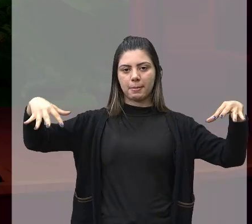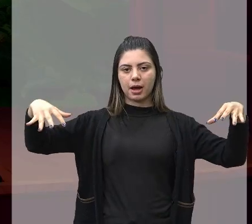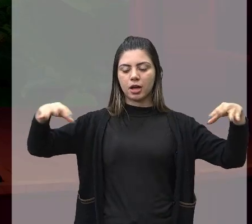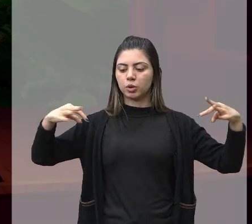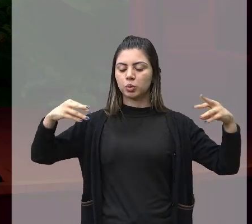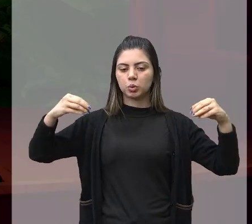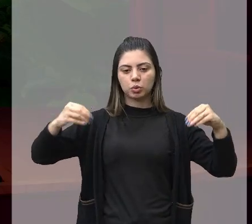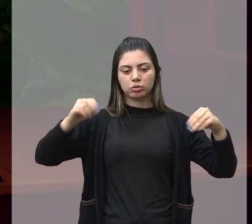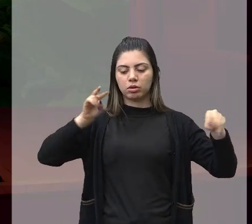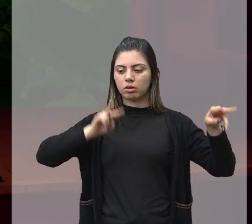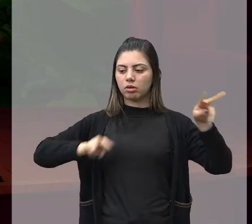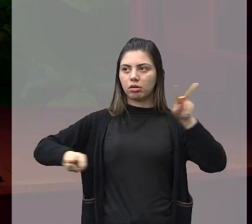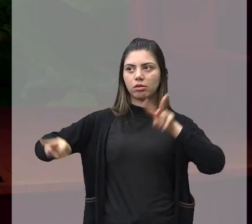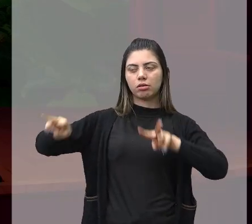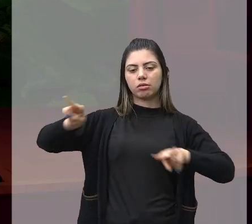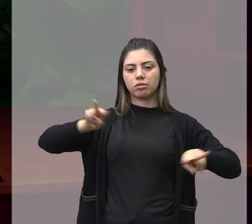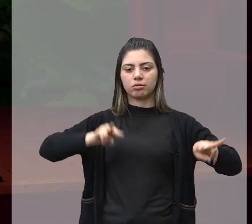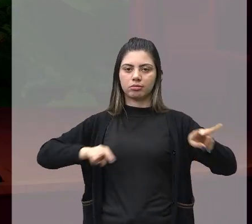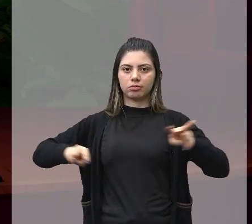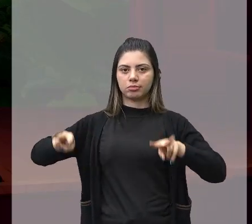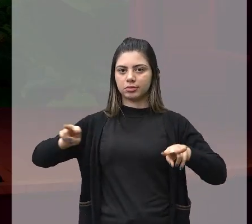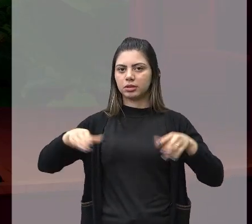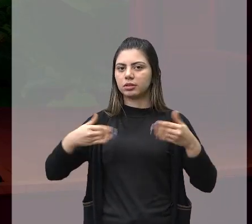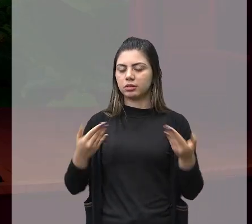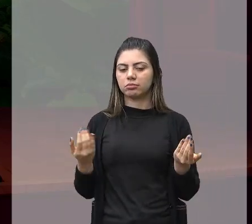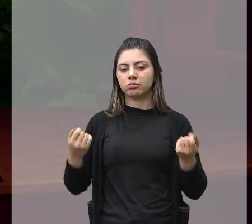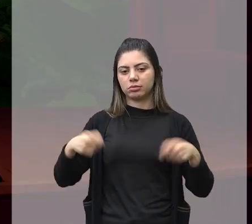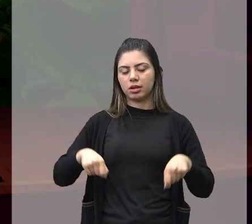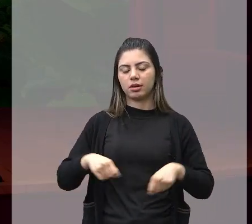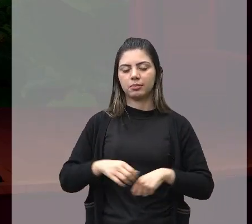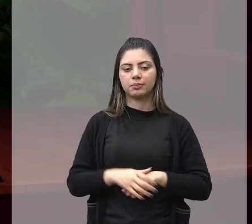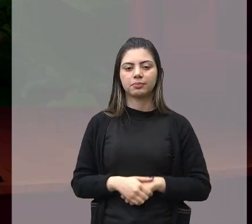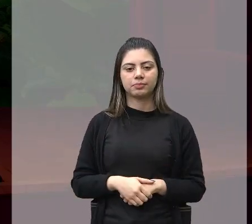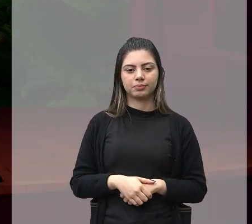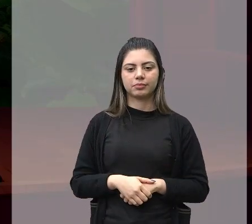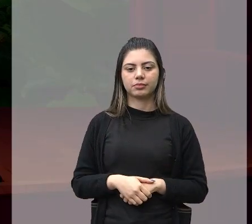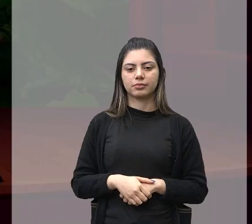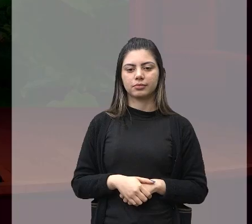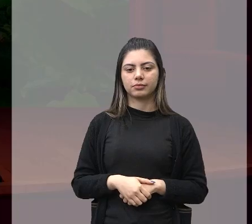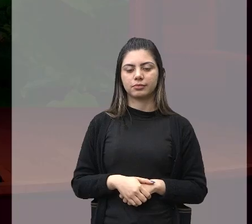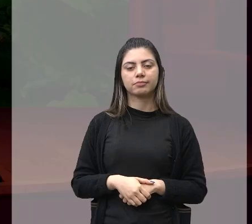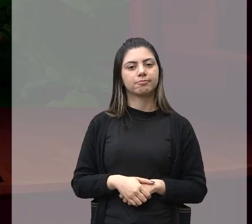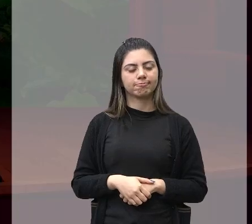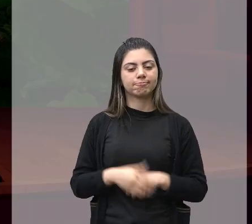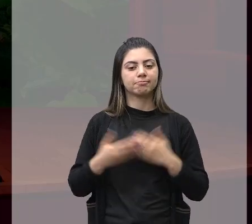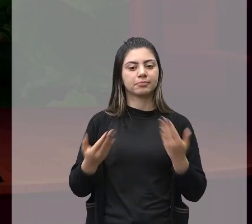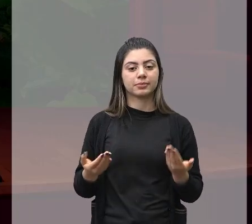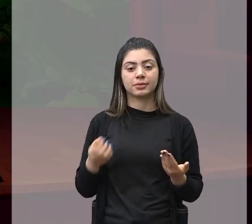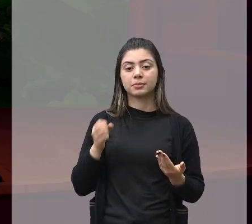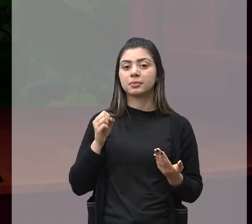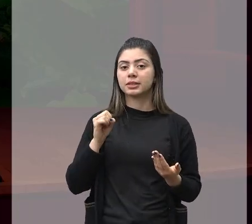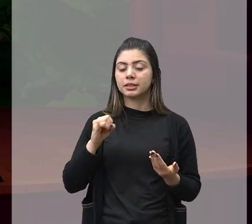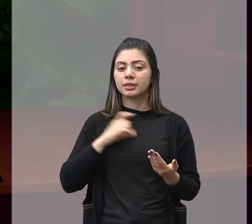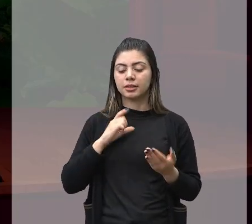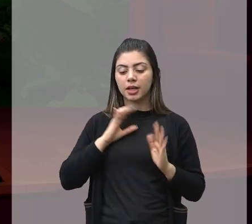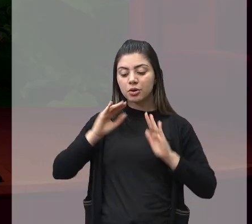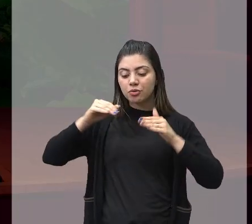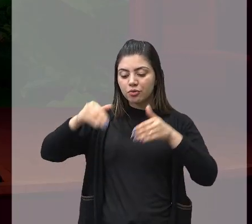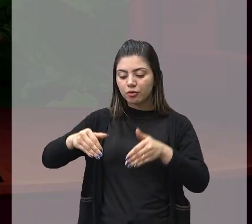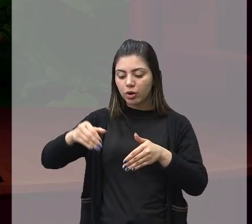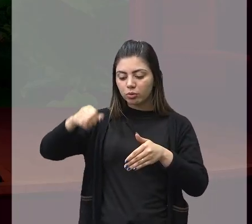iluminado, a gente vai ampliar o nosso olhar e olhar para o todo. né? A partir do momento que existe esse foco de